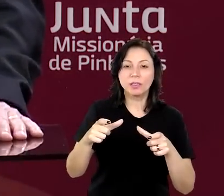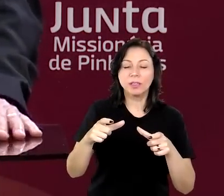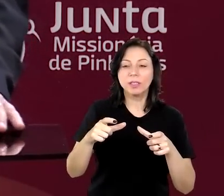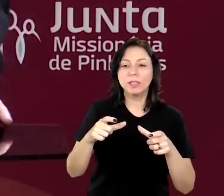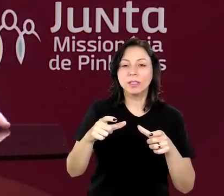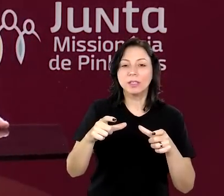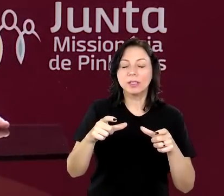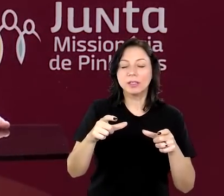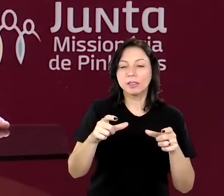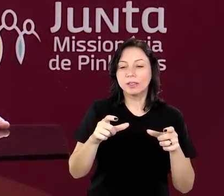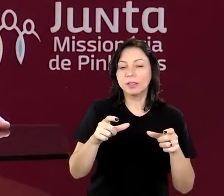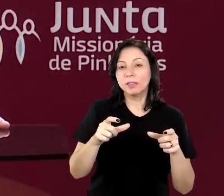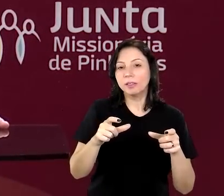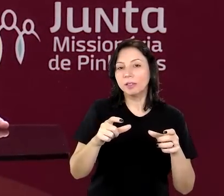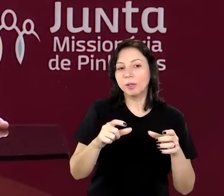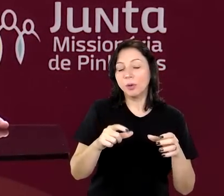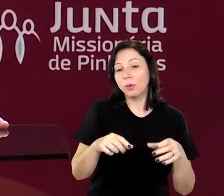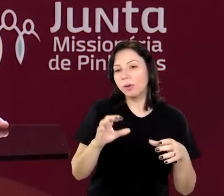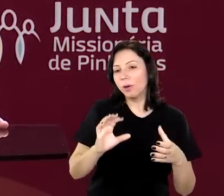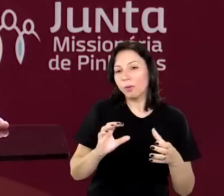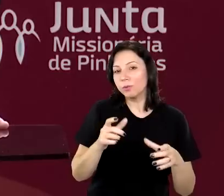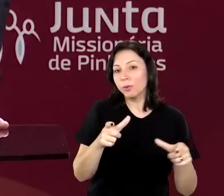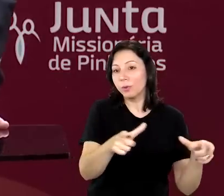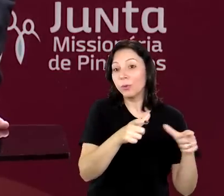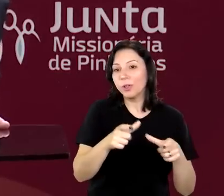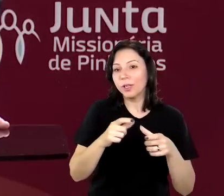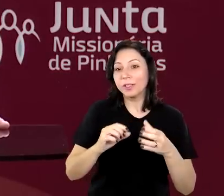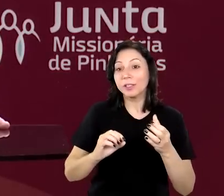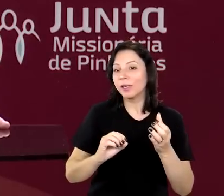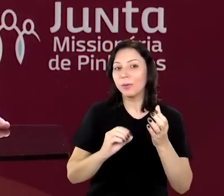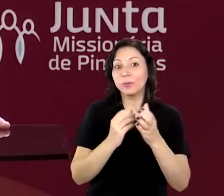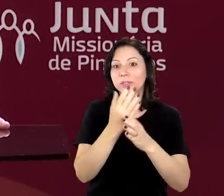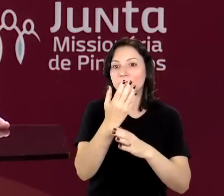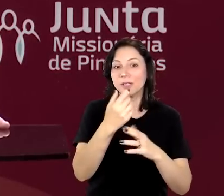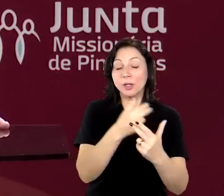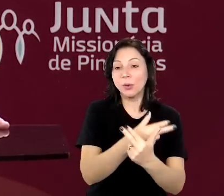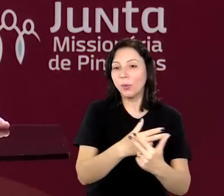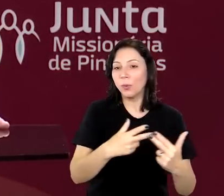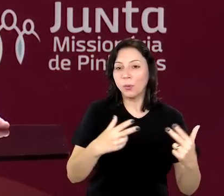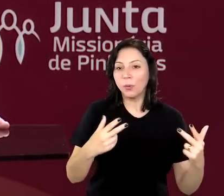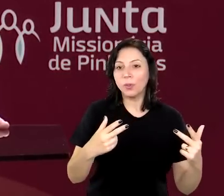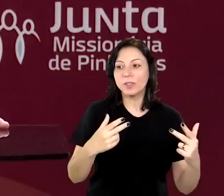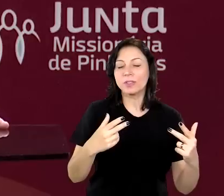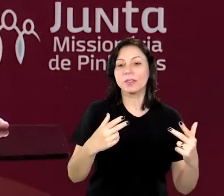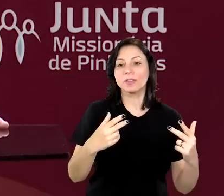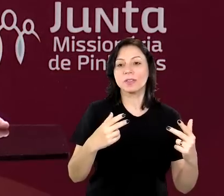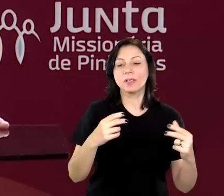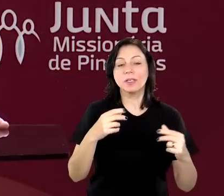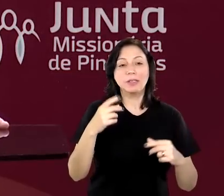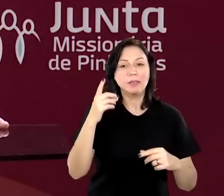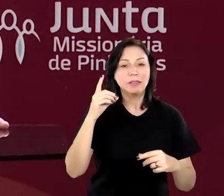Pessoas que foram escolhidas, que foram capacitadas, que foram usadas por Deus.